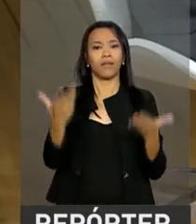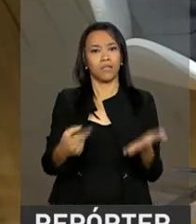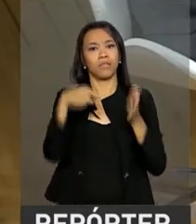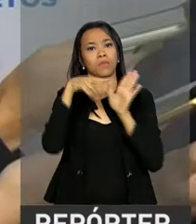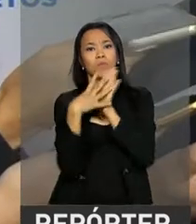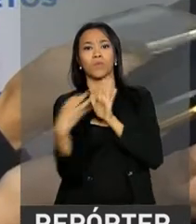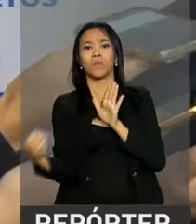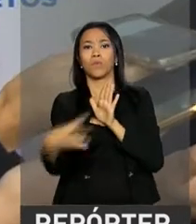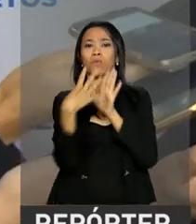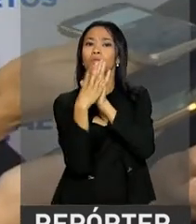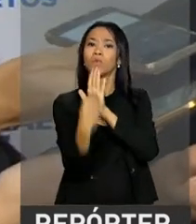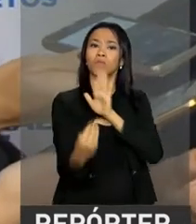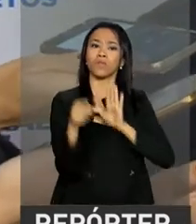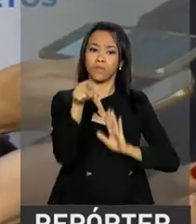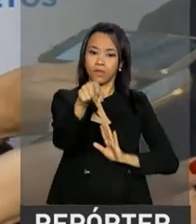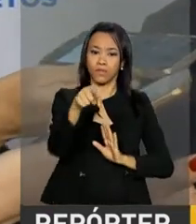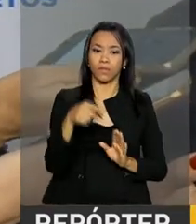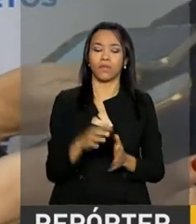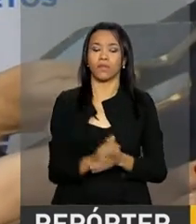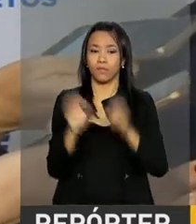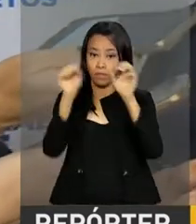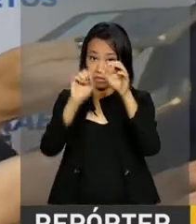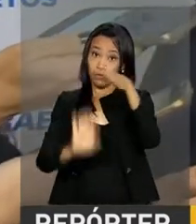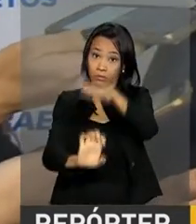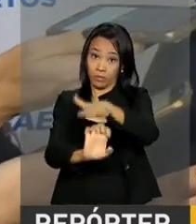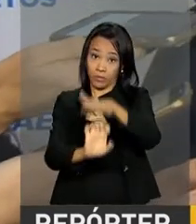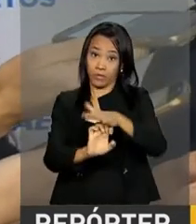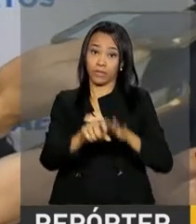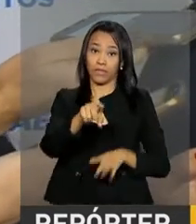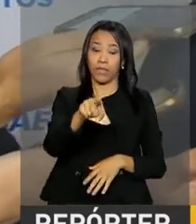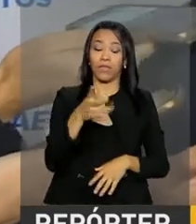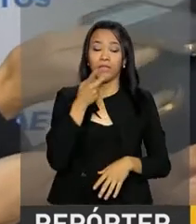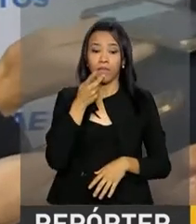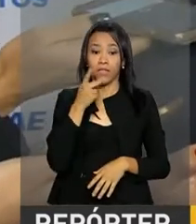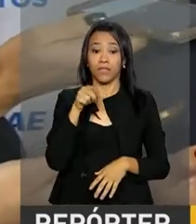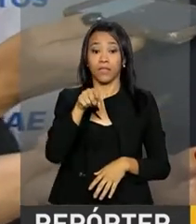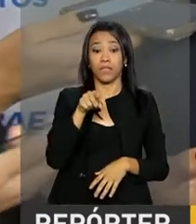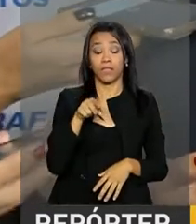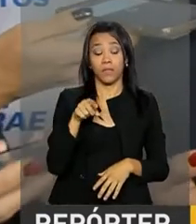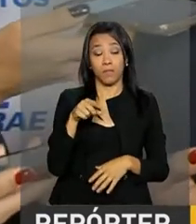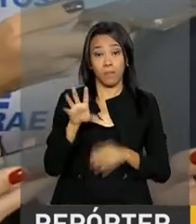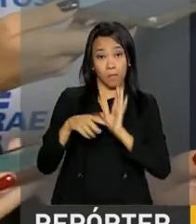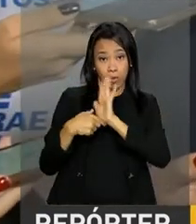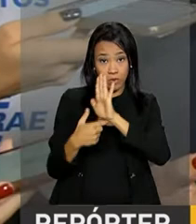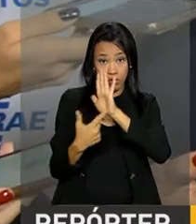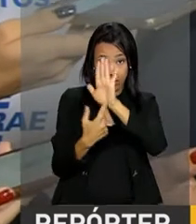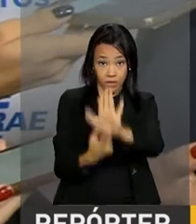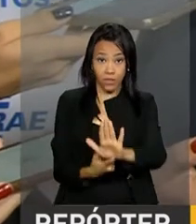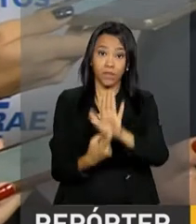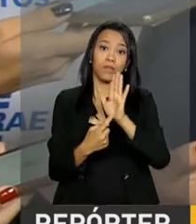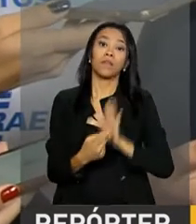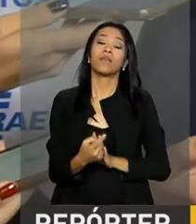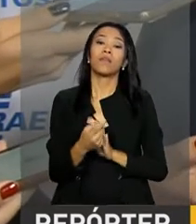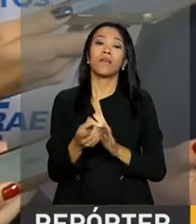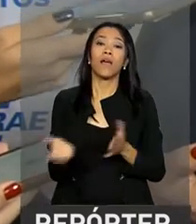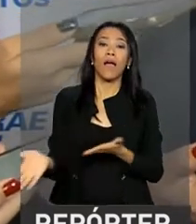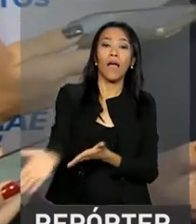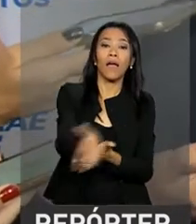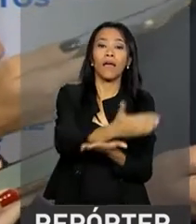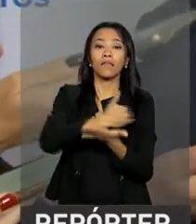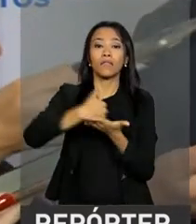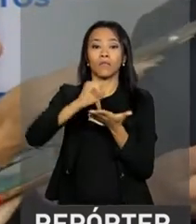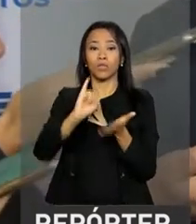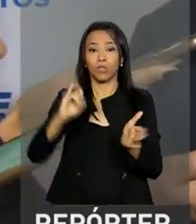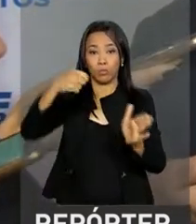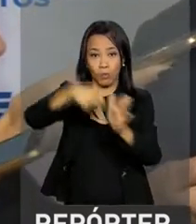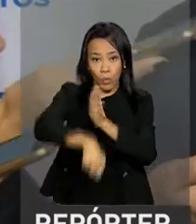tributária através da área acadêmica se confirma isso mostrando que a arrecadação do simples é